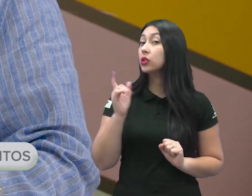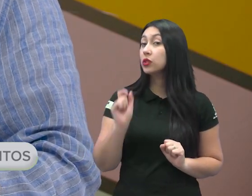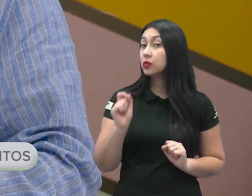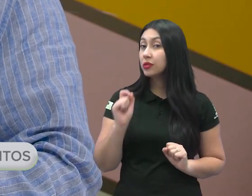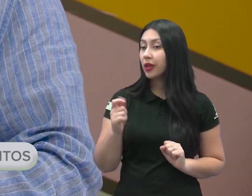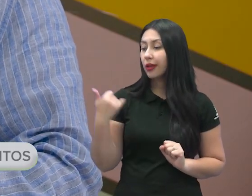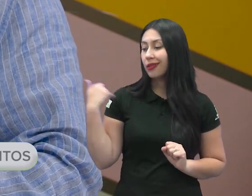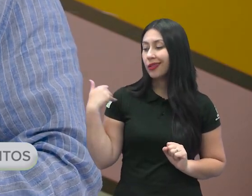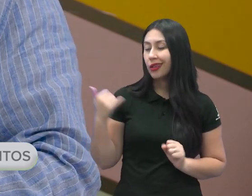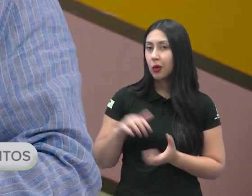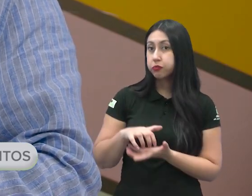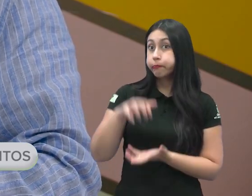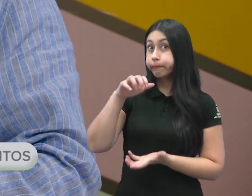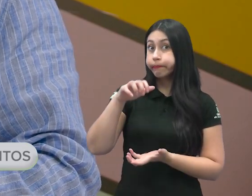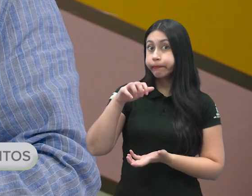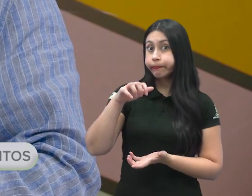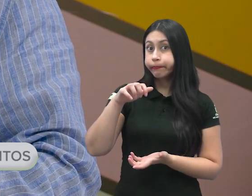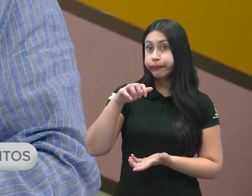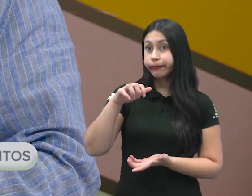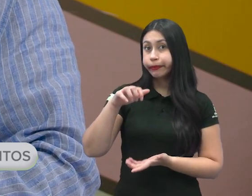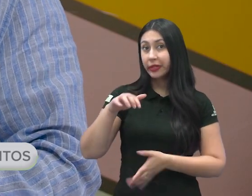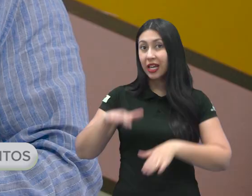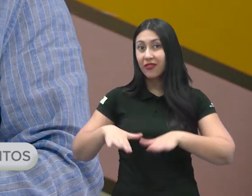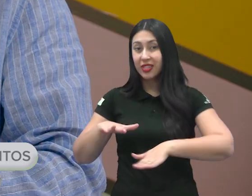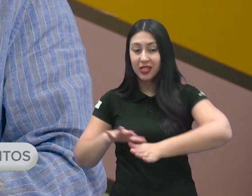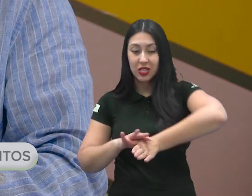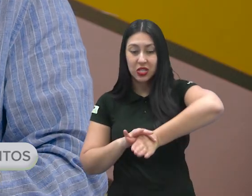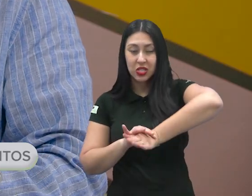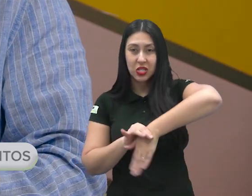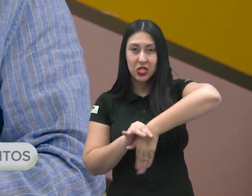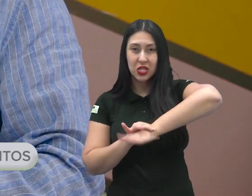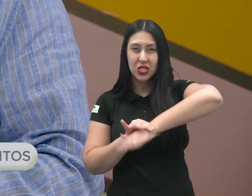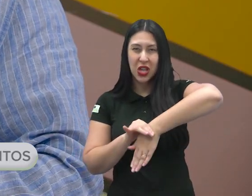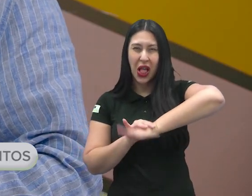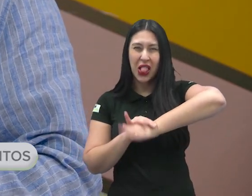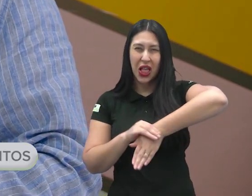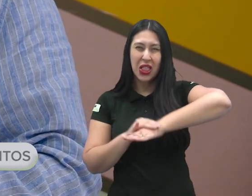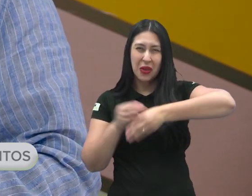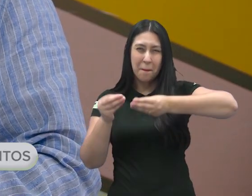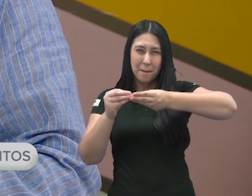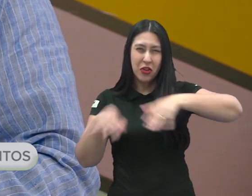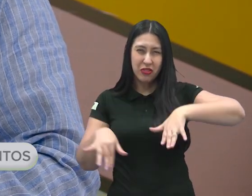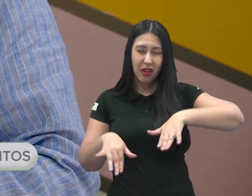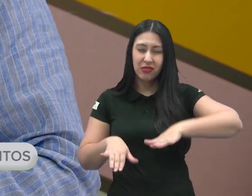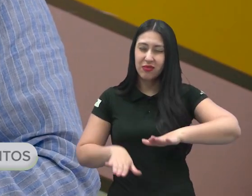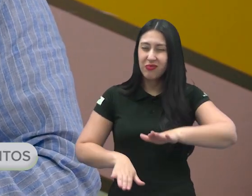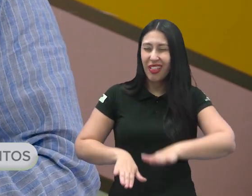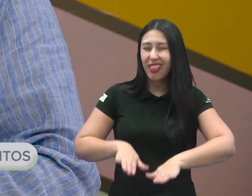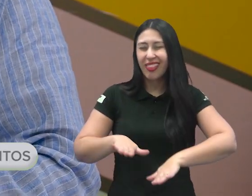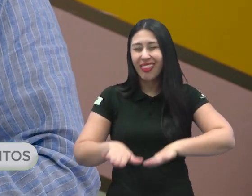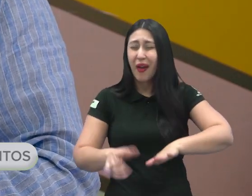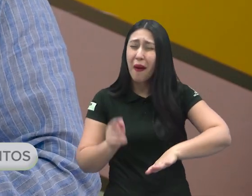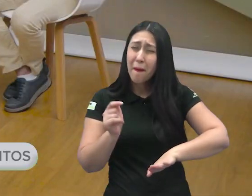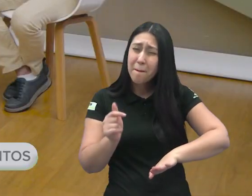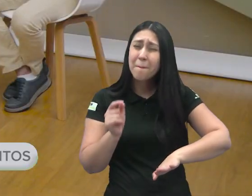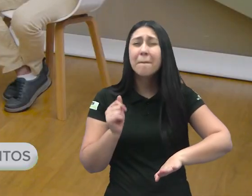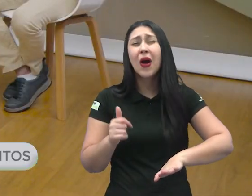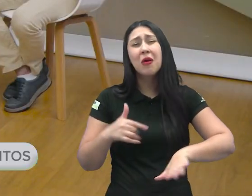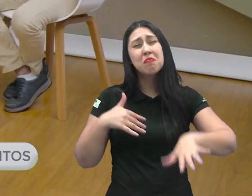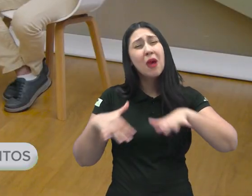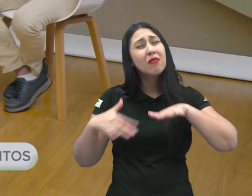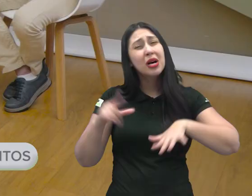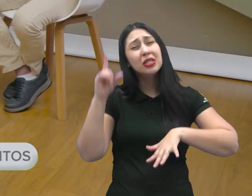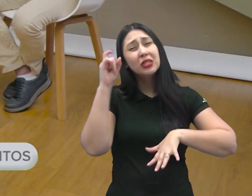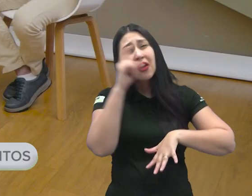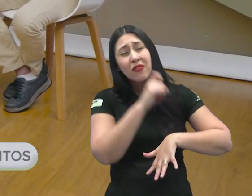mais avançada é a artrose de tornozelo. Sabe, não consegue andar direito, não consegue se movimentar, sente dor. Aí tem